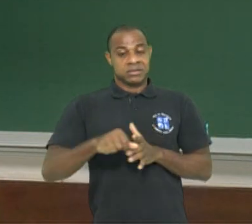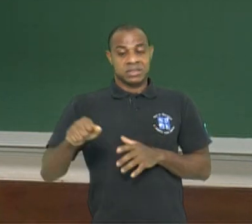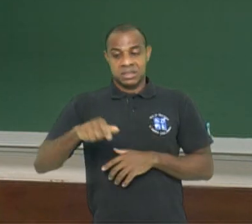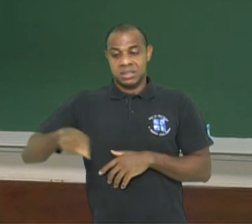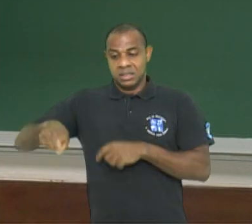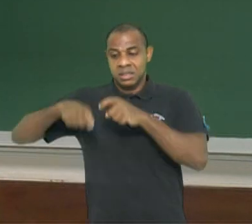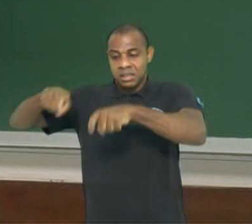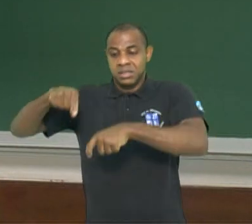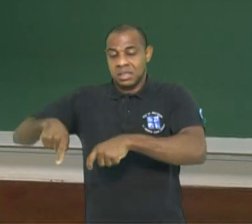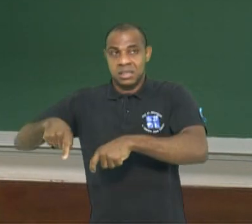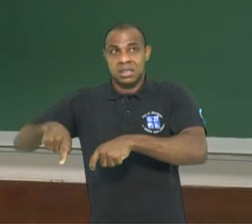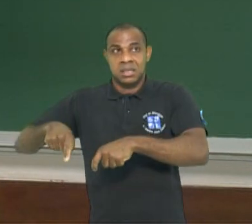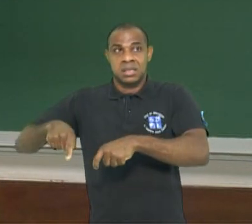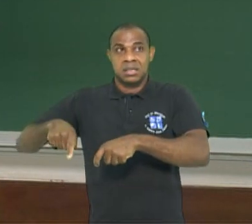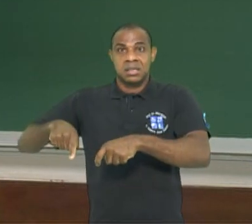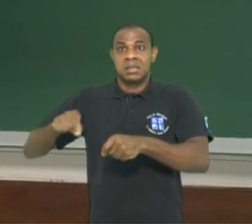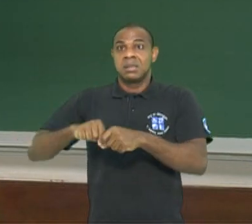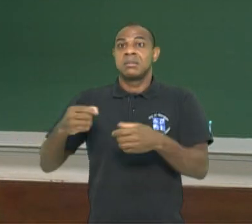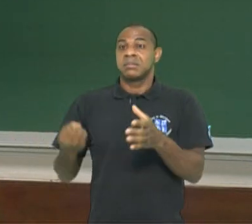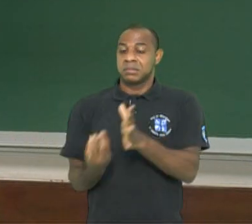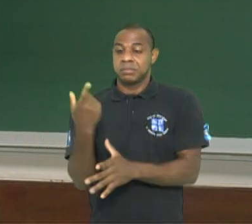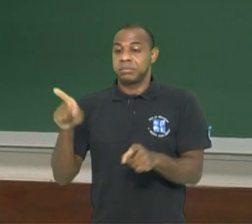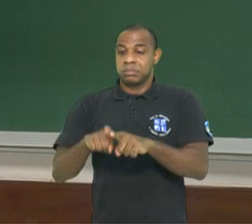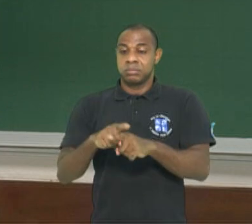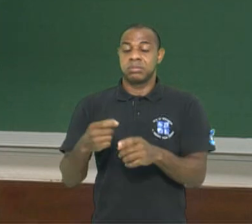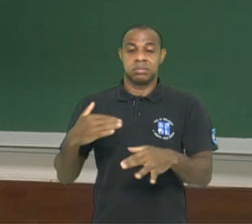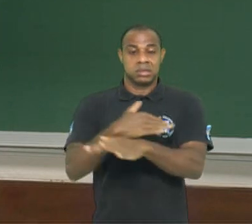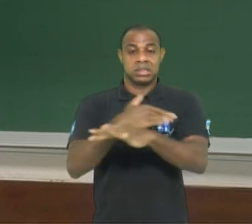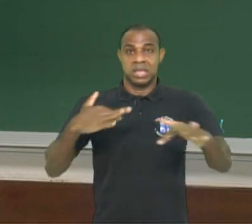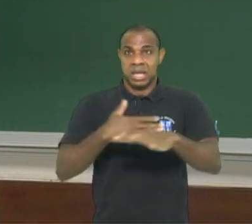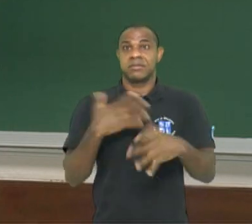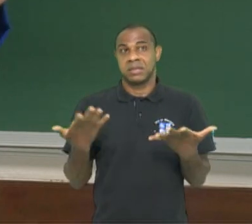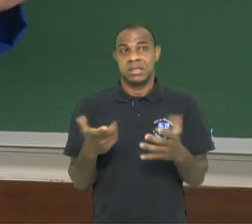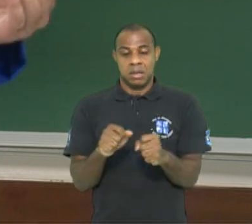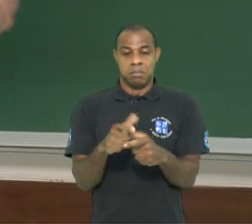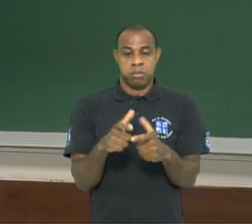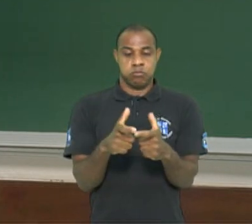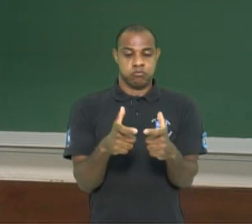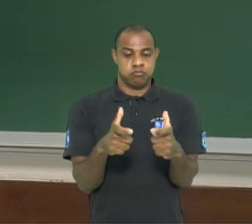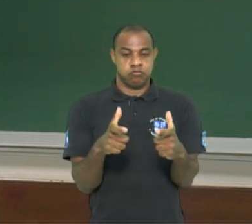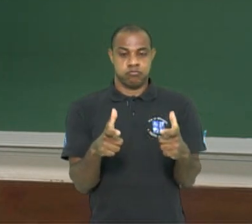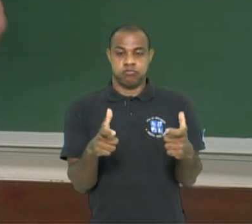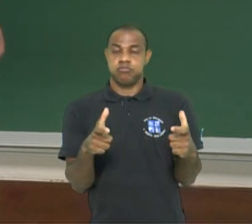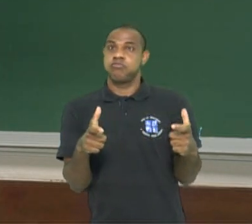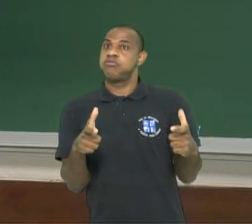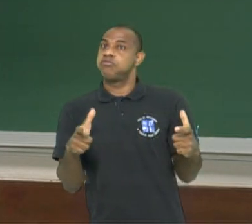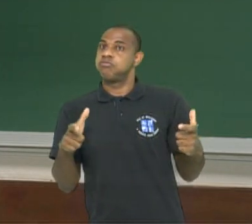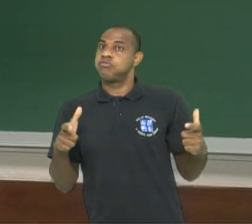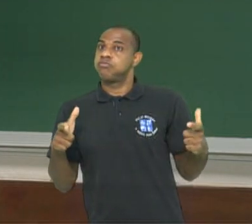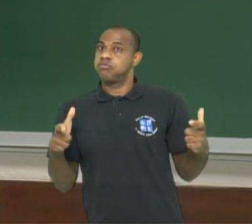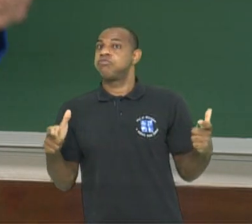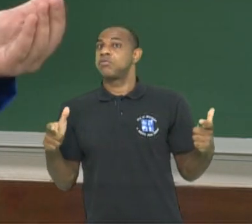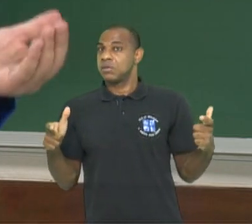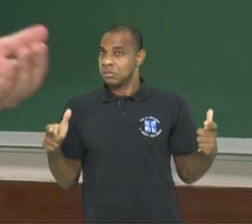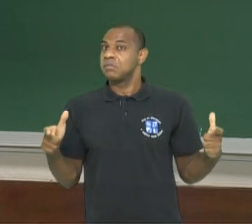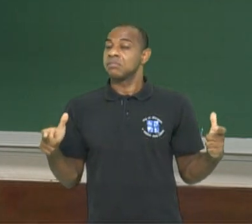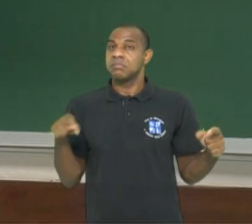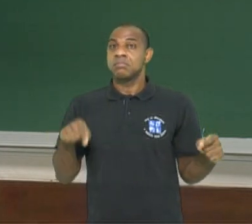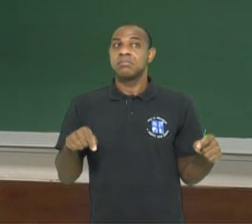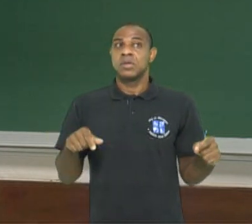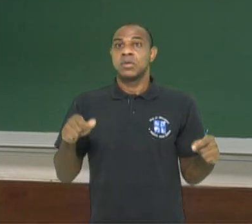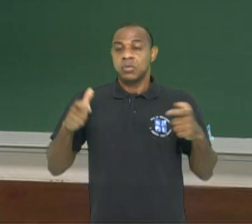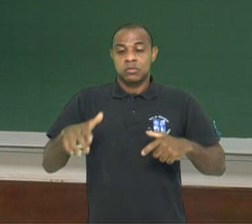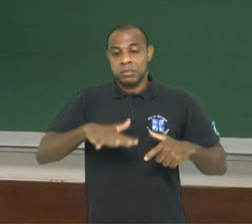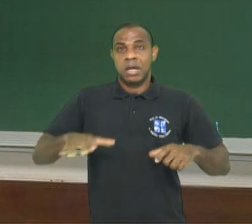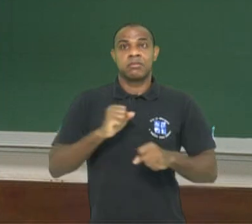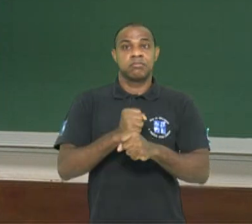rural, ele passa a ser urbano também, uma vez que a população vai aumentando e a cidade, o espaço urbano, vai